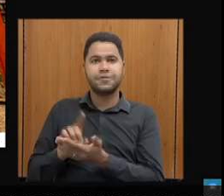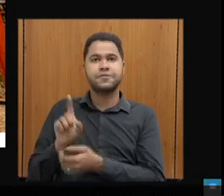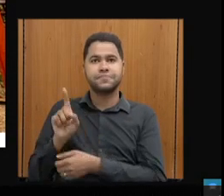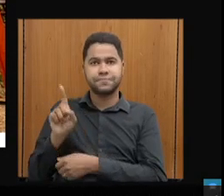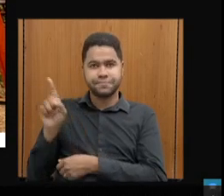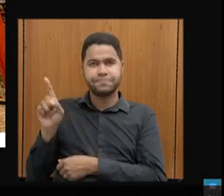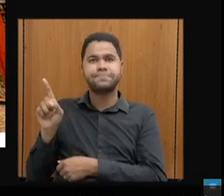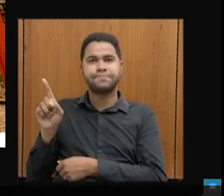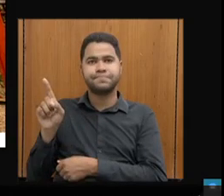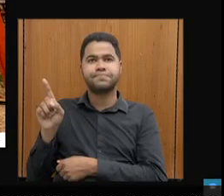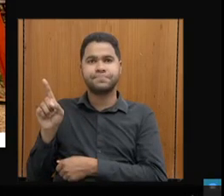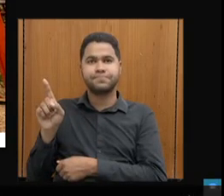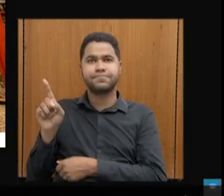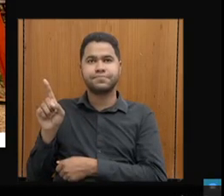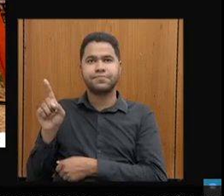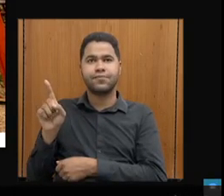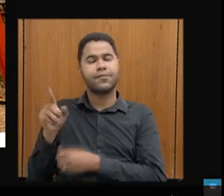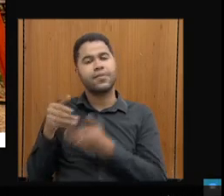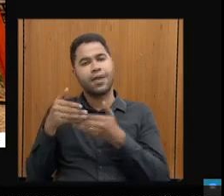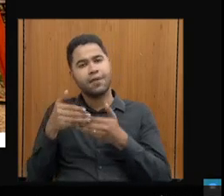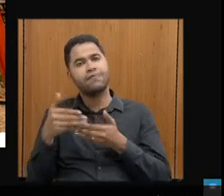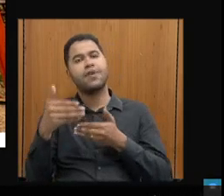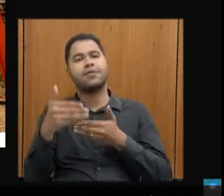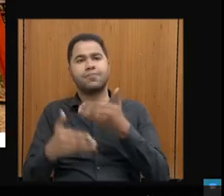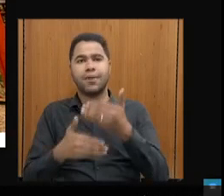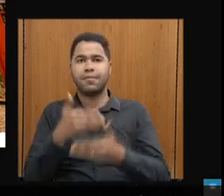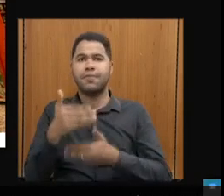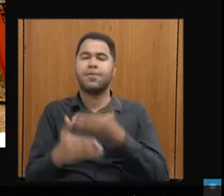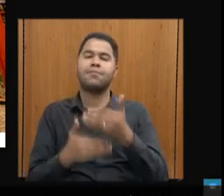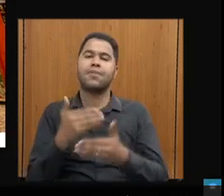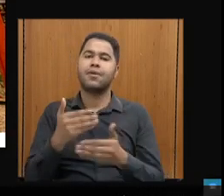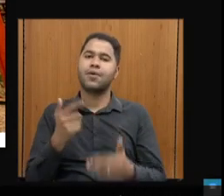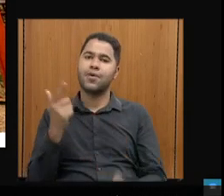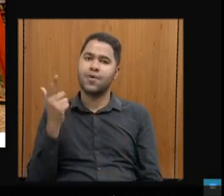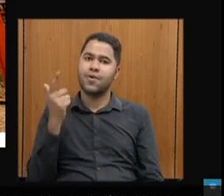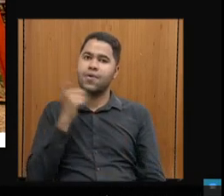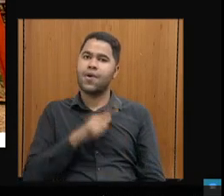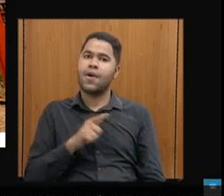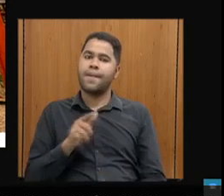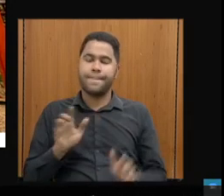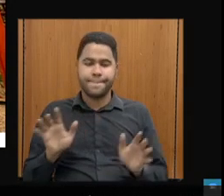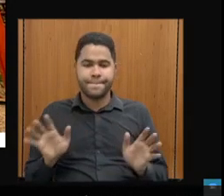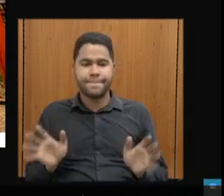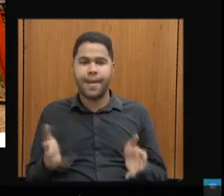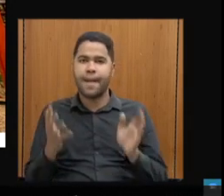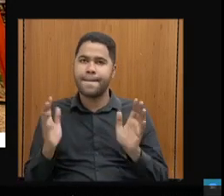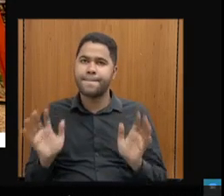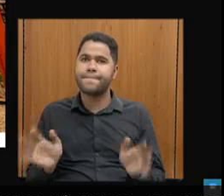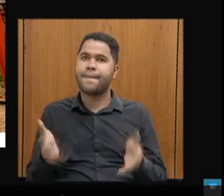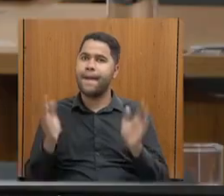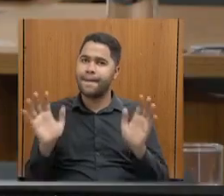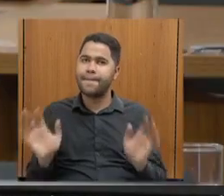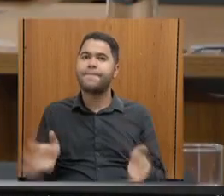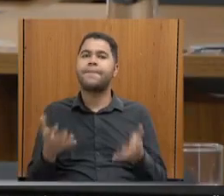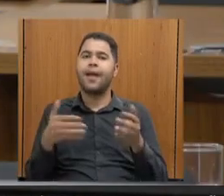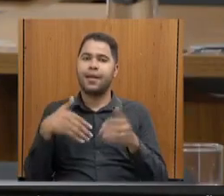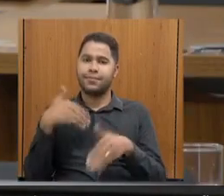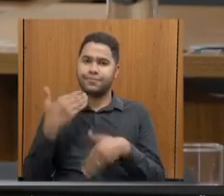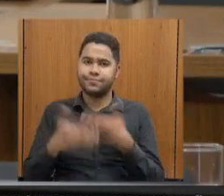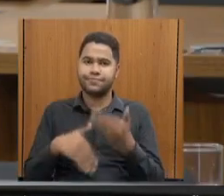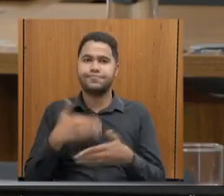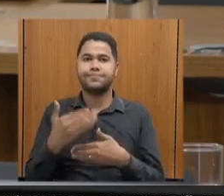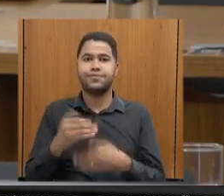criada para sair à frente do desenvolvimento né para ser uma indutora do desenvolvimento e isso foi